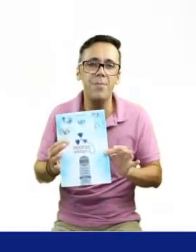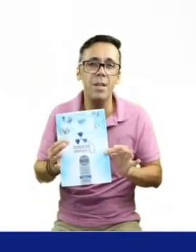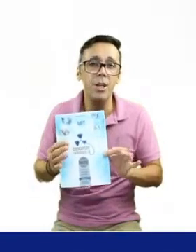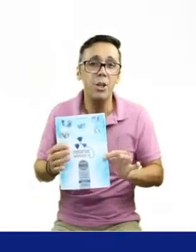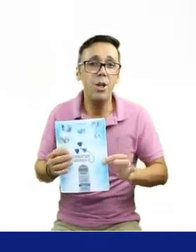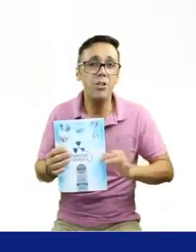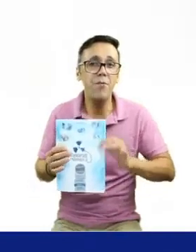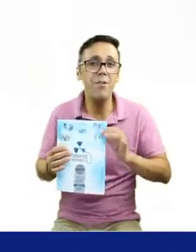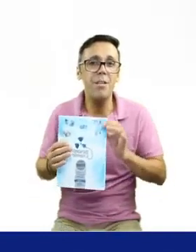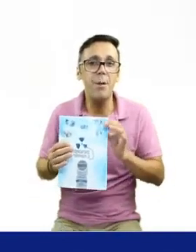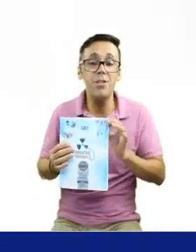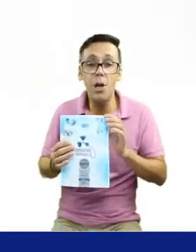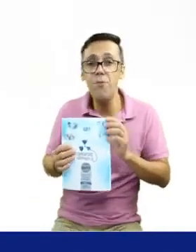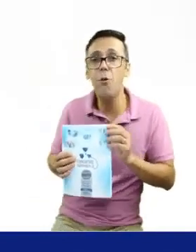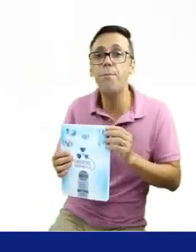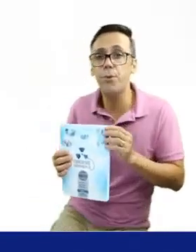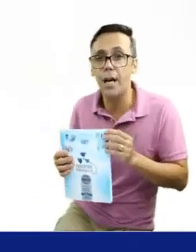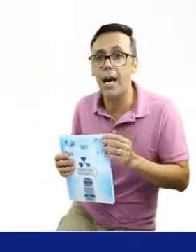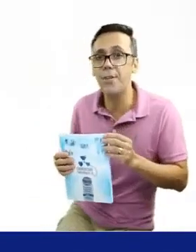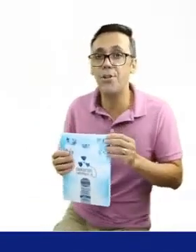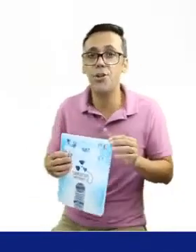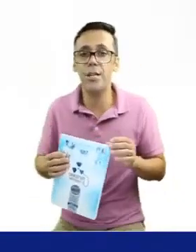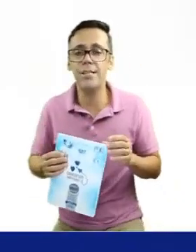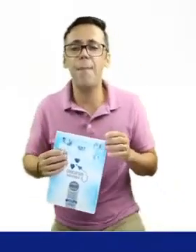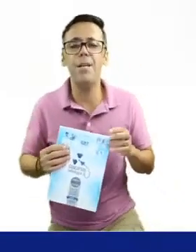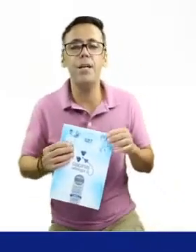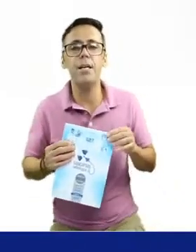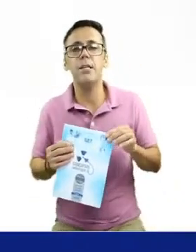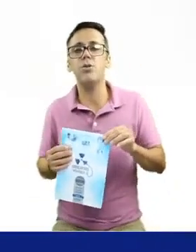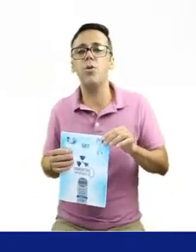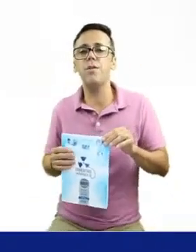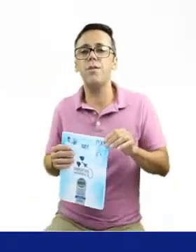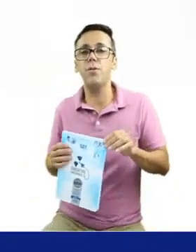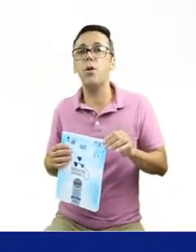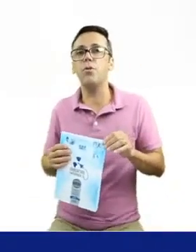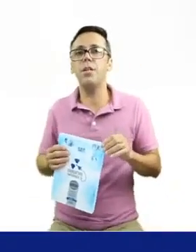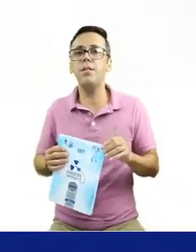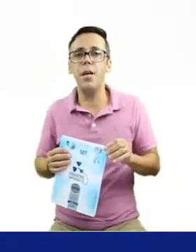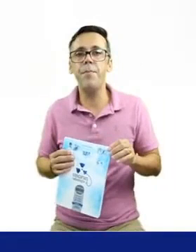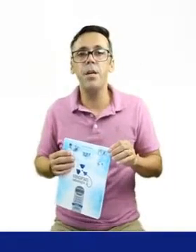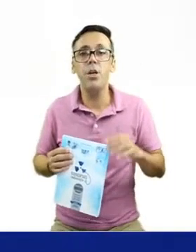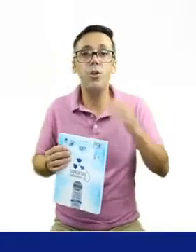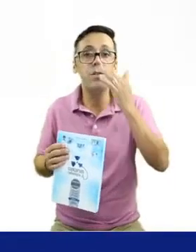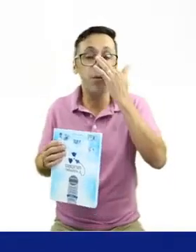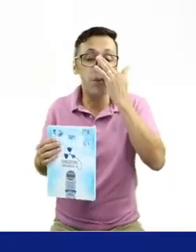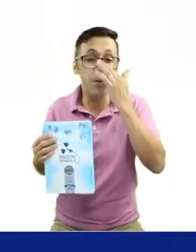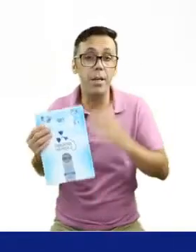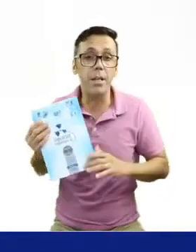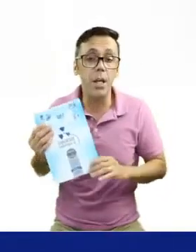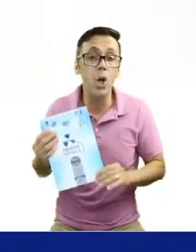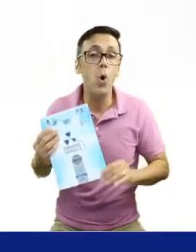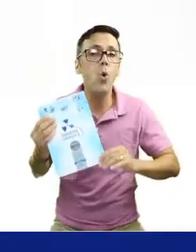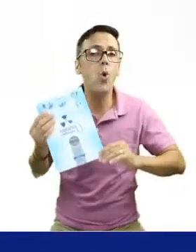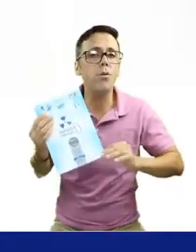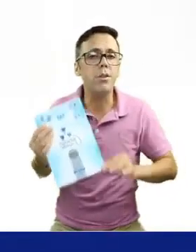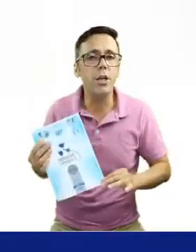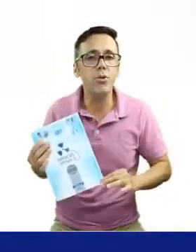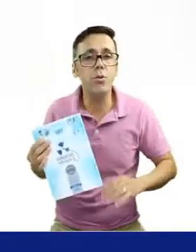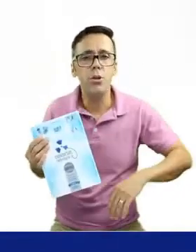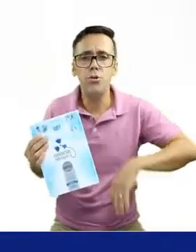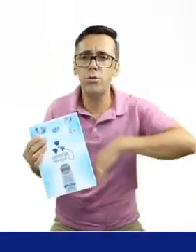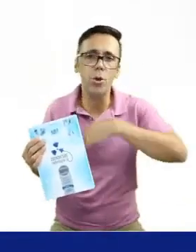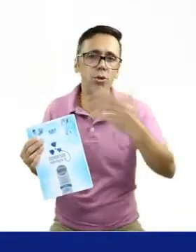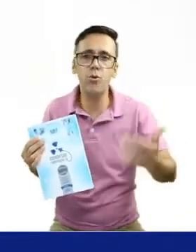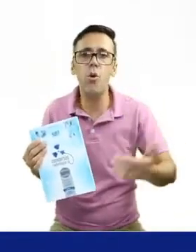aqui para vocês que nós já fizemos não foi por acaso a gente já sabia que essas coisas irão acontecer e nós temos também aqui o